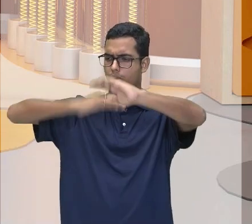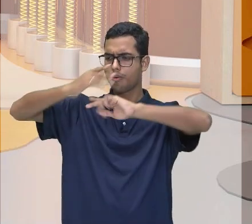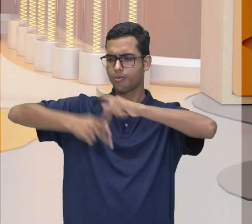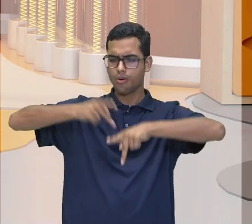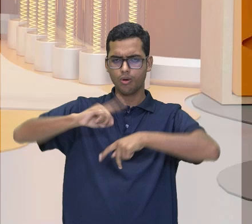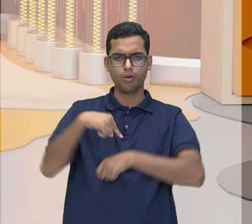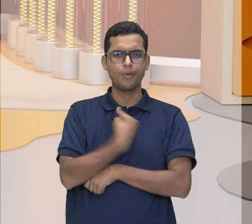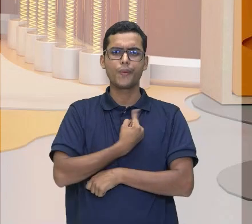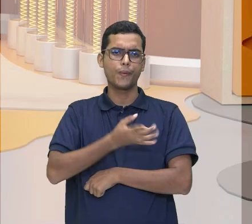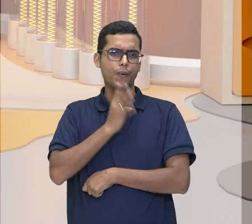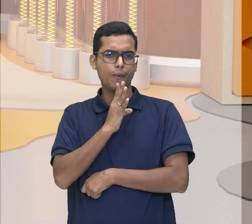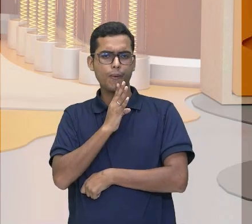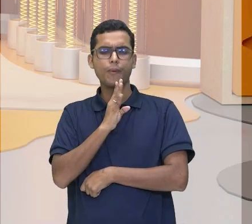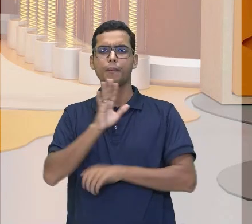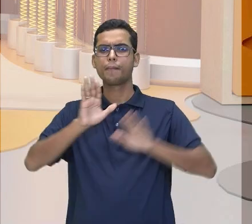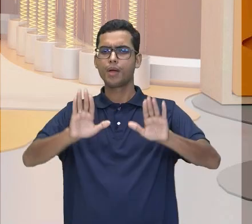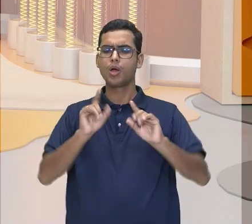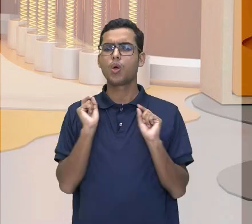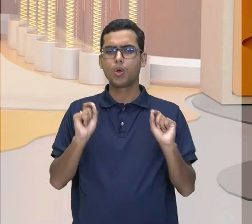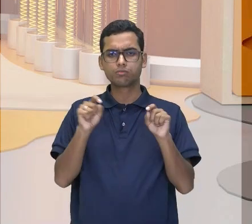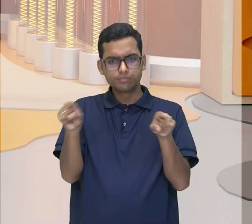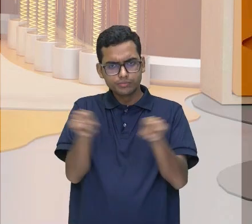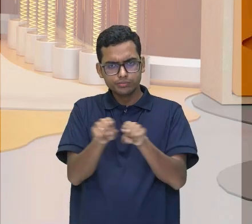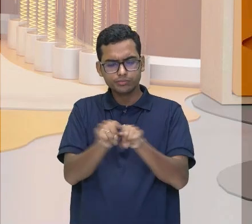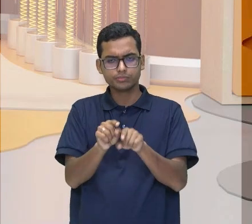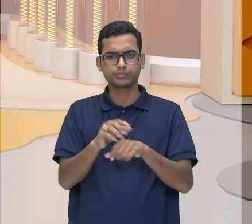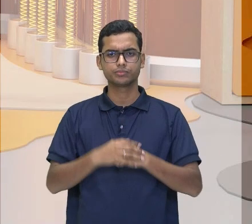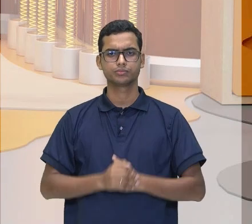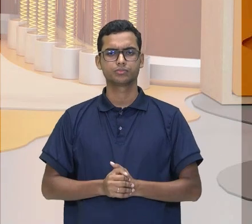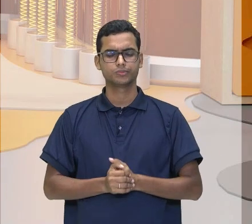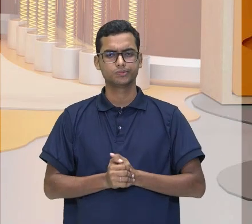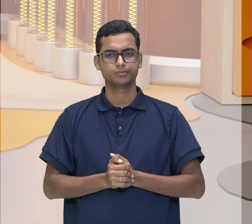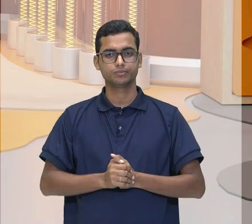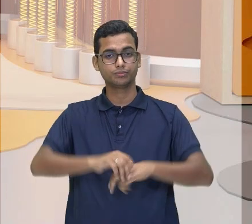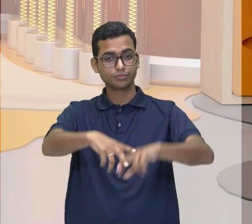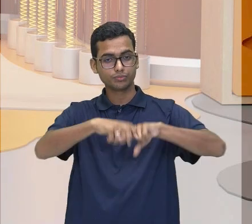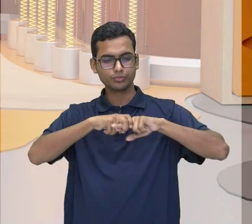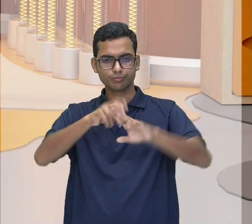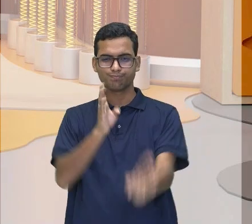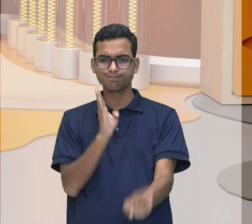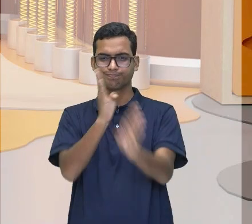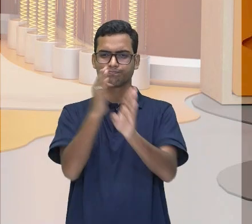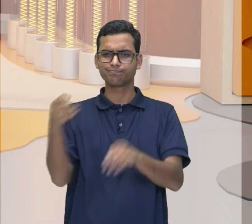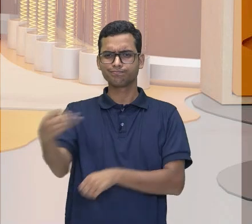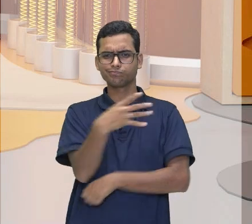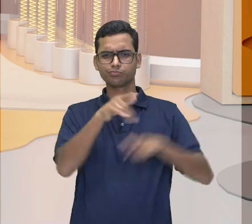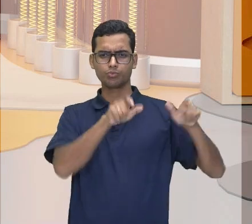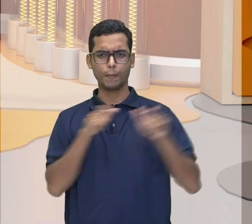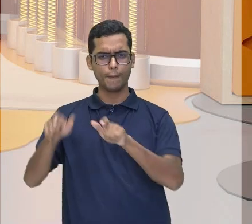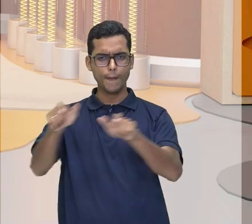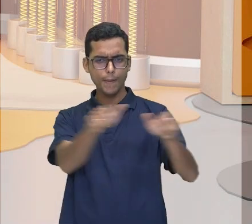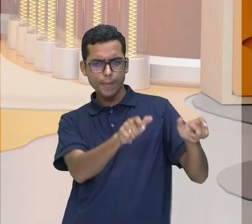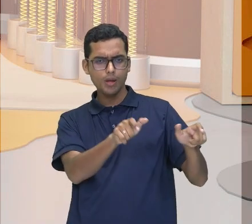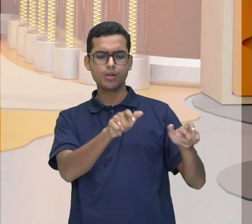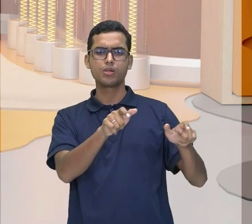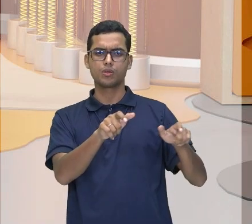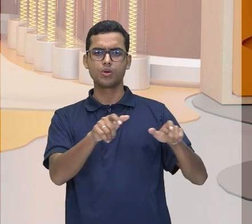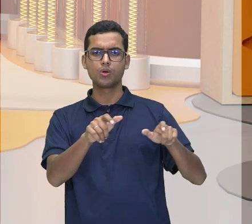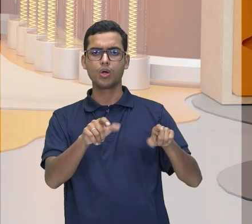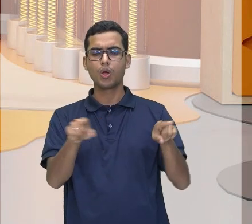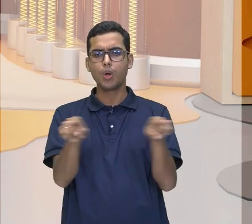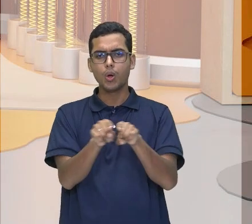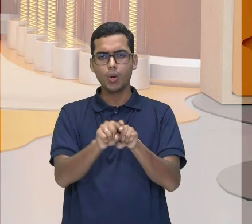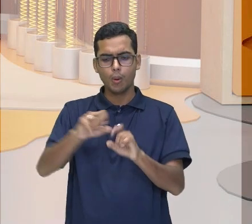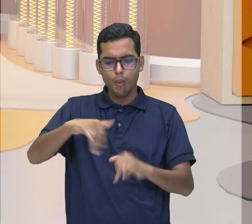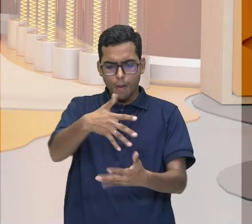conhecer, mas por eles terem encontrado novos territórios, novos continentes, adotou-se